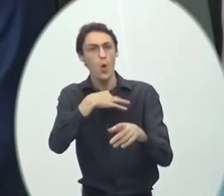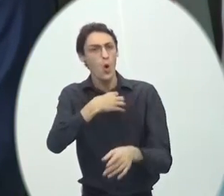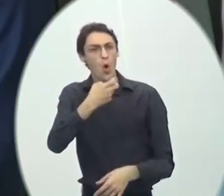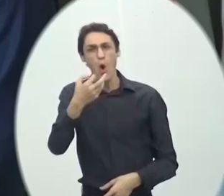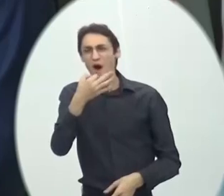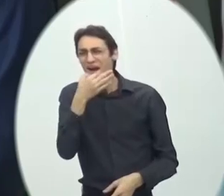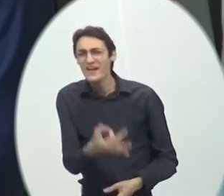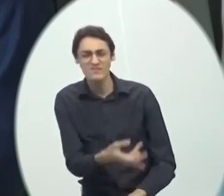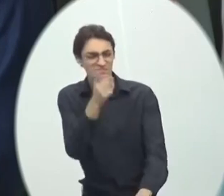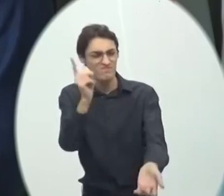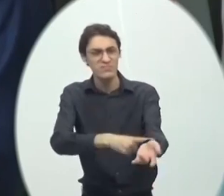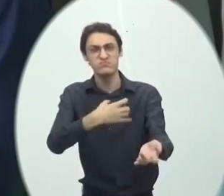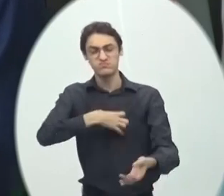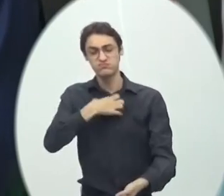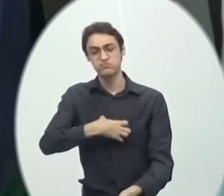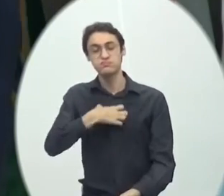indignado.